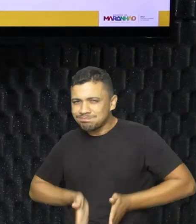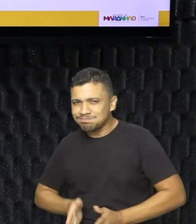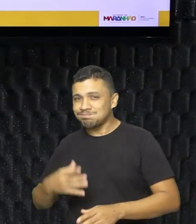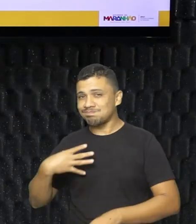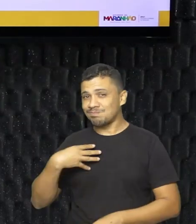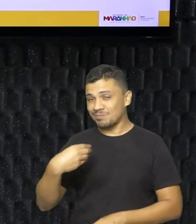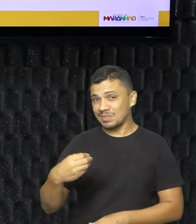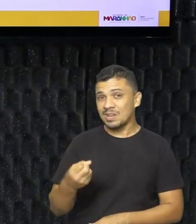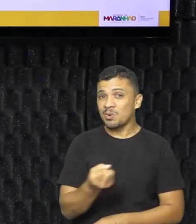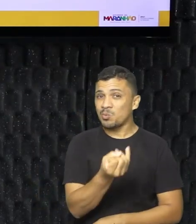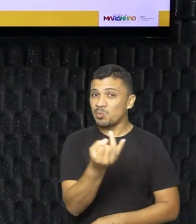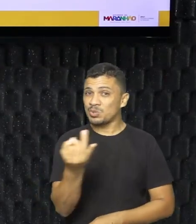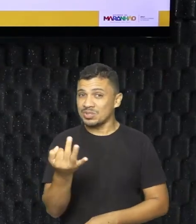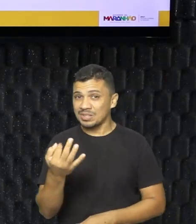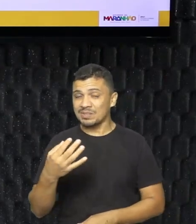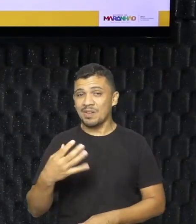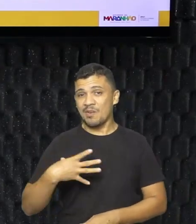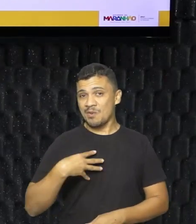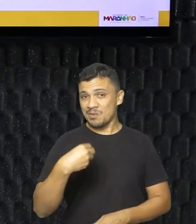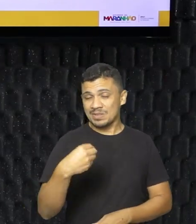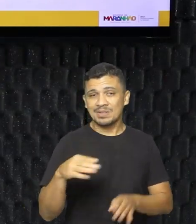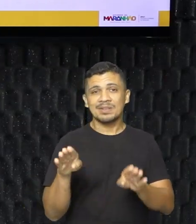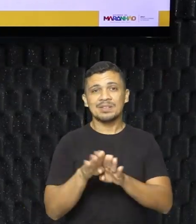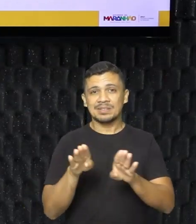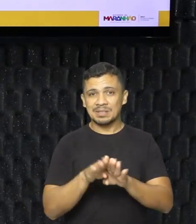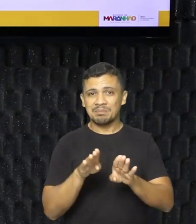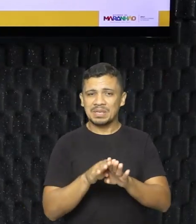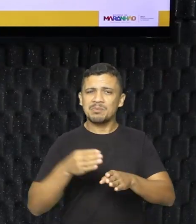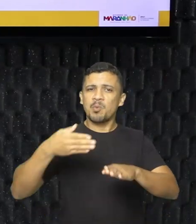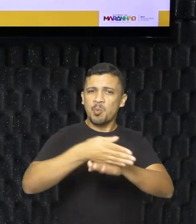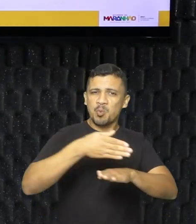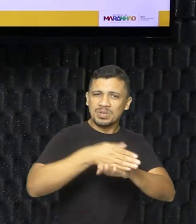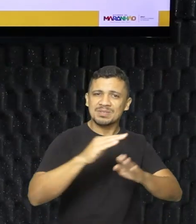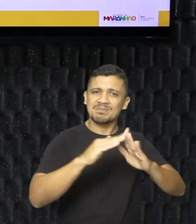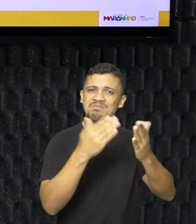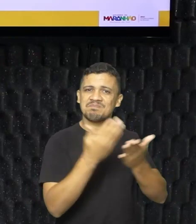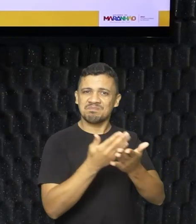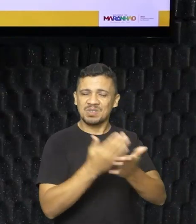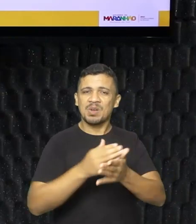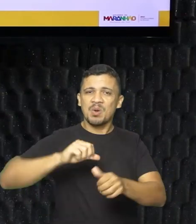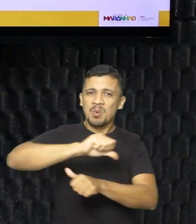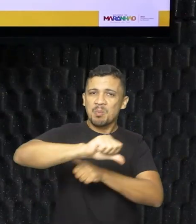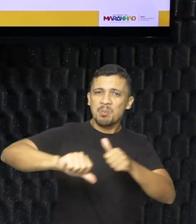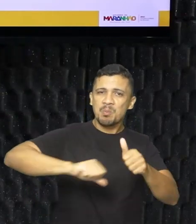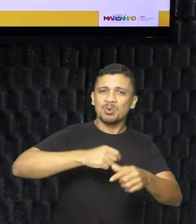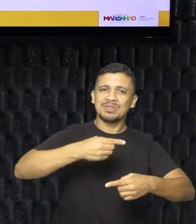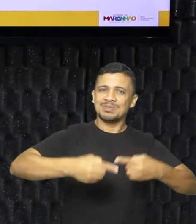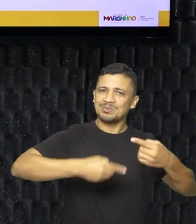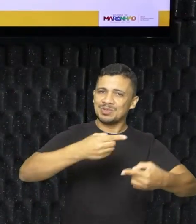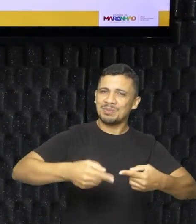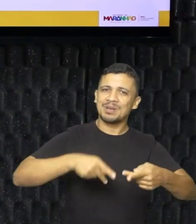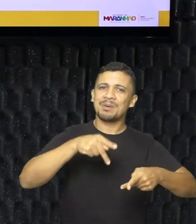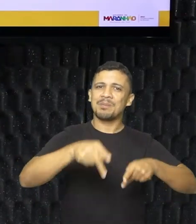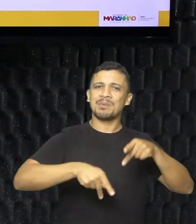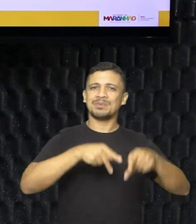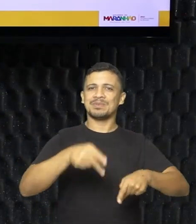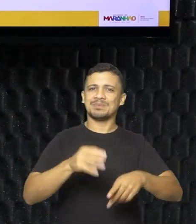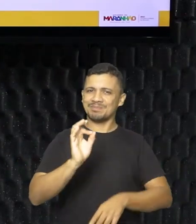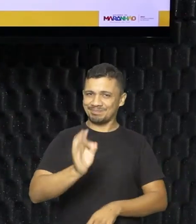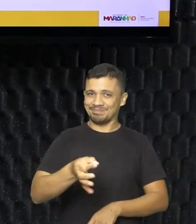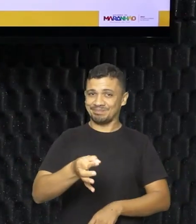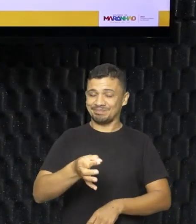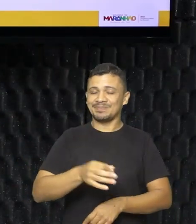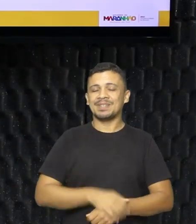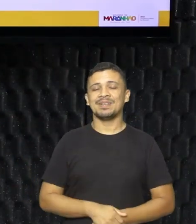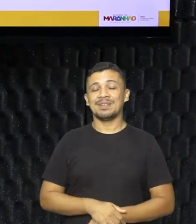filhos e, evidentemente, a escolarização afeta toda essa dinâmica populacional. Perfeito?